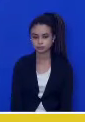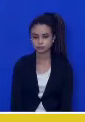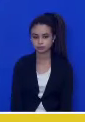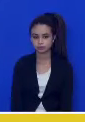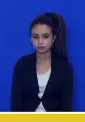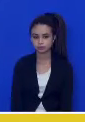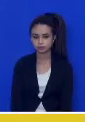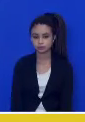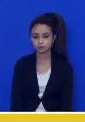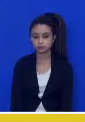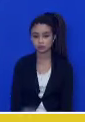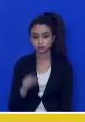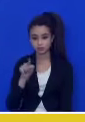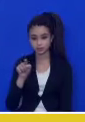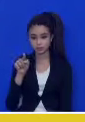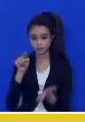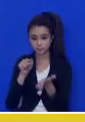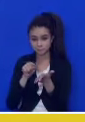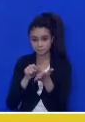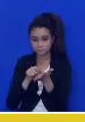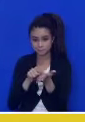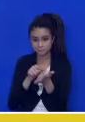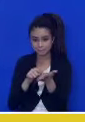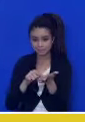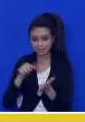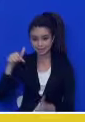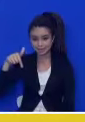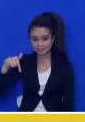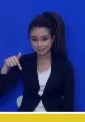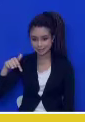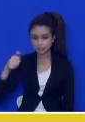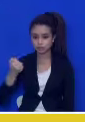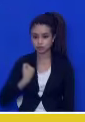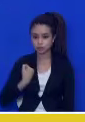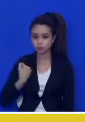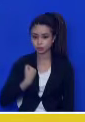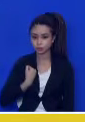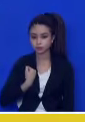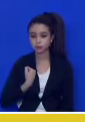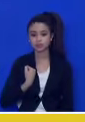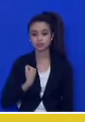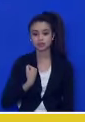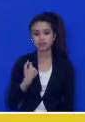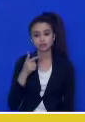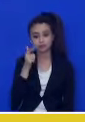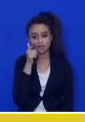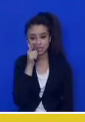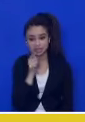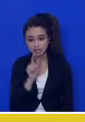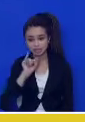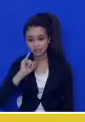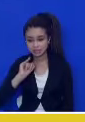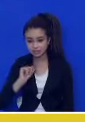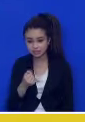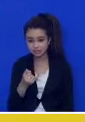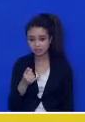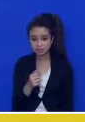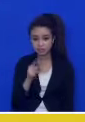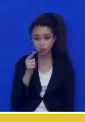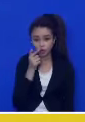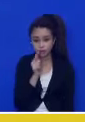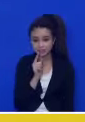Você marca 7 números em um mês da sorte para o concurso e ganha já a partir de 4 acertos. Ganha também acertando o mês